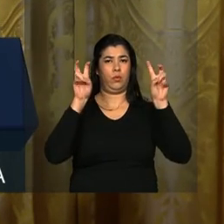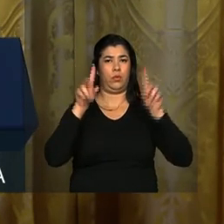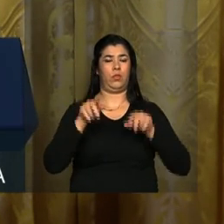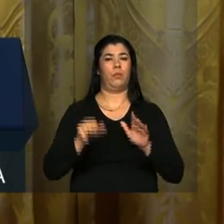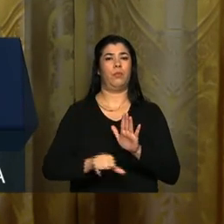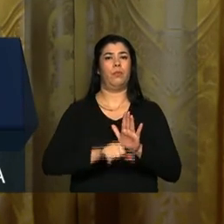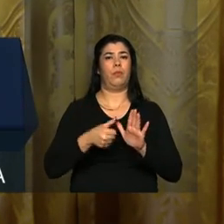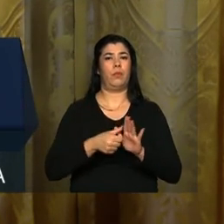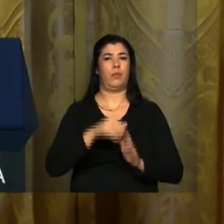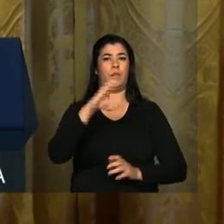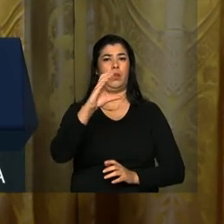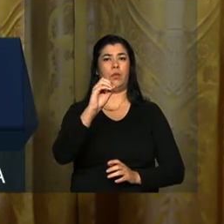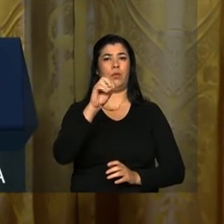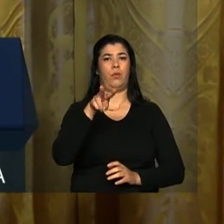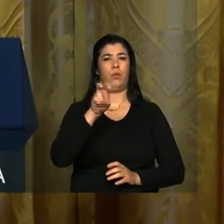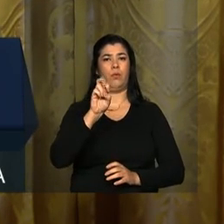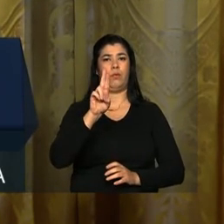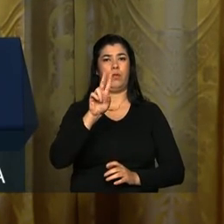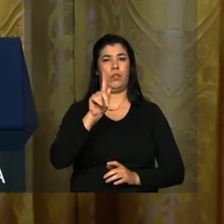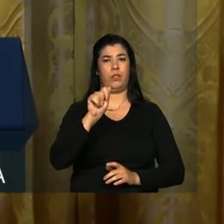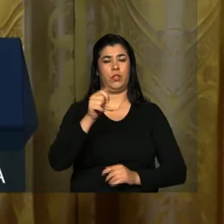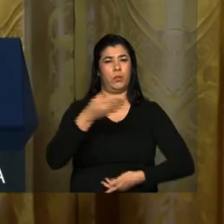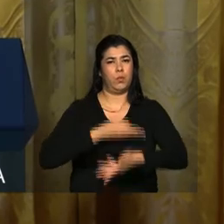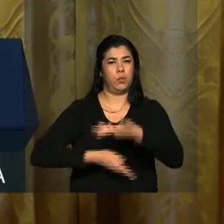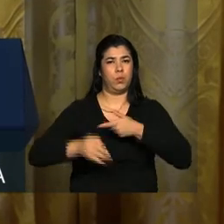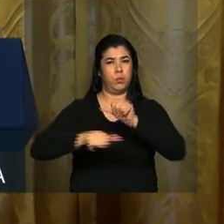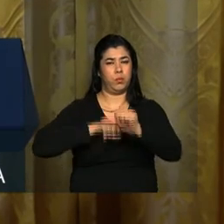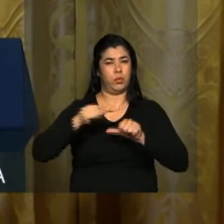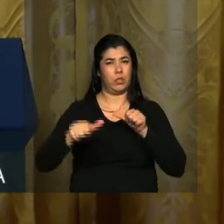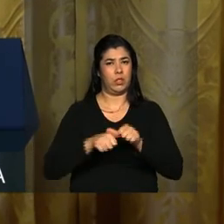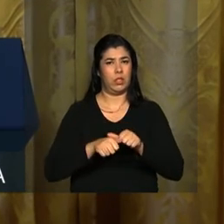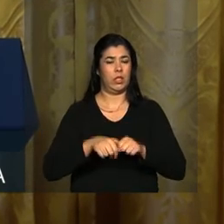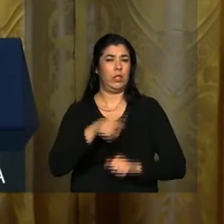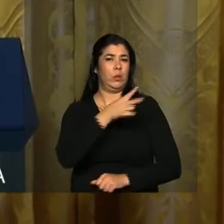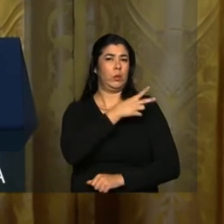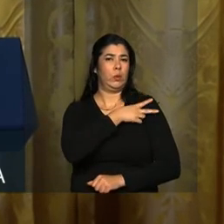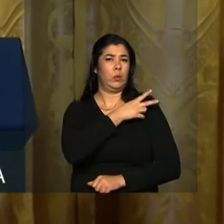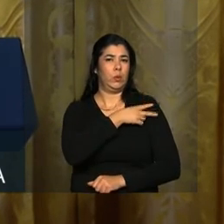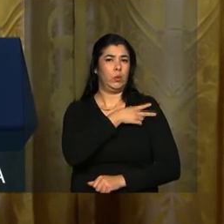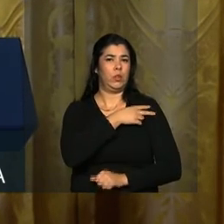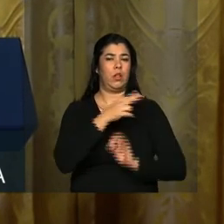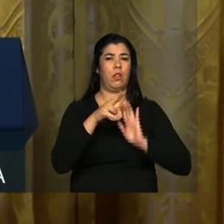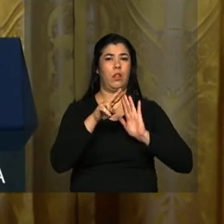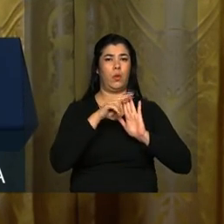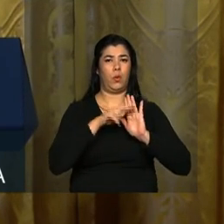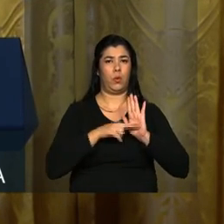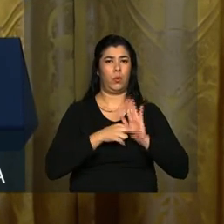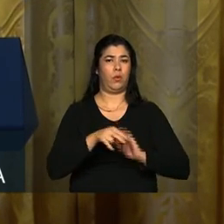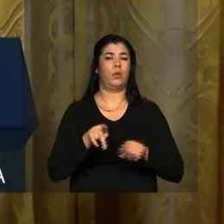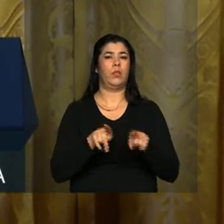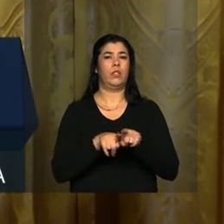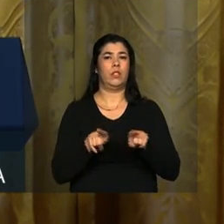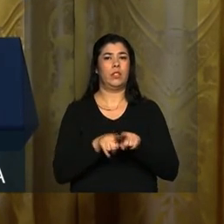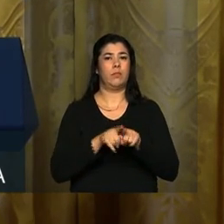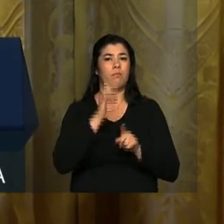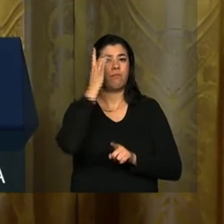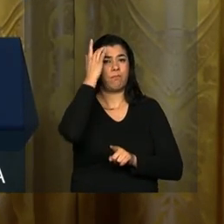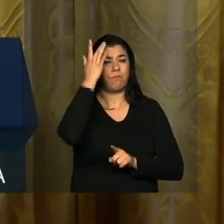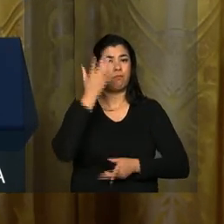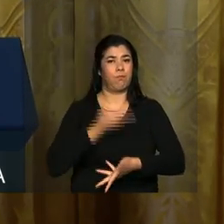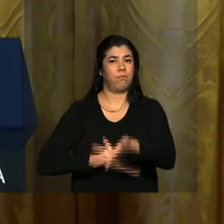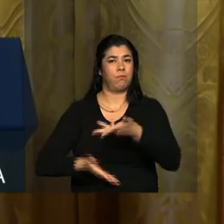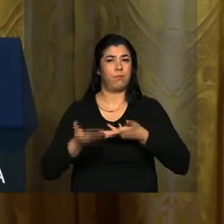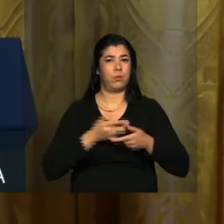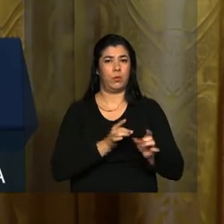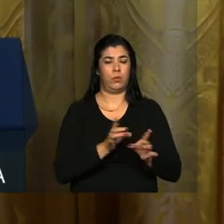regulatória harmonização de normas técnicas e segundo a facilitação do comércio sistemas de